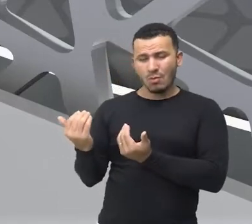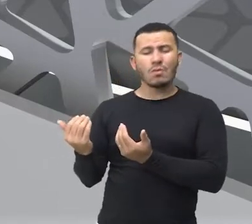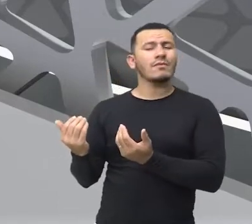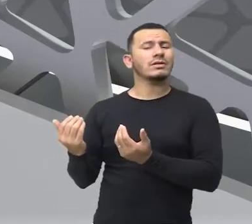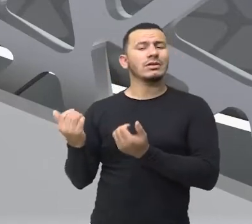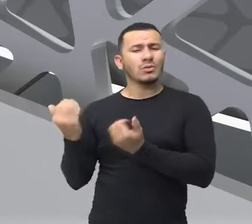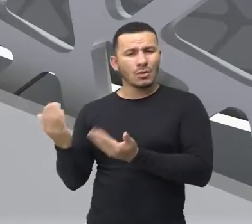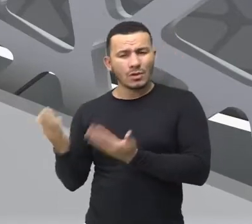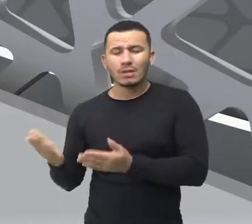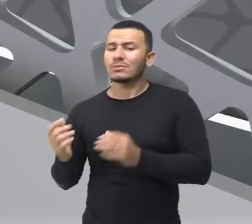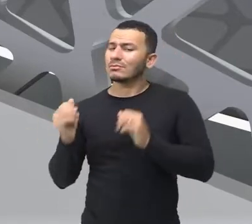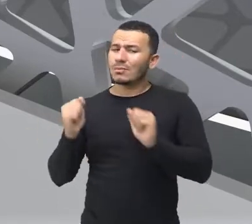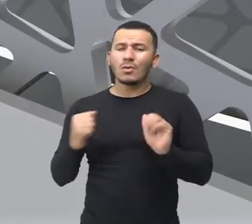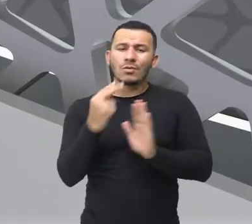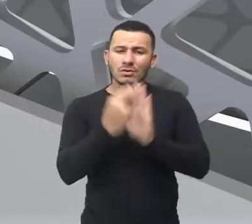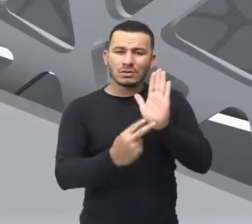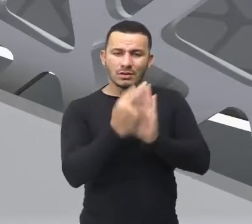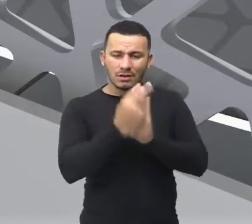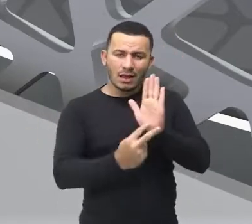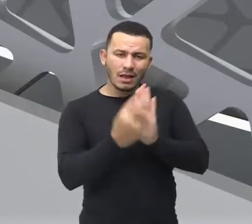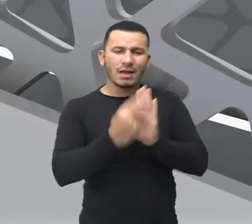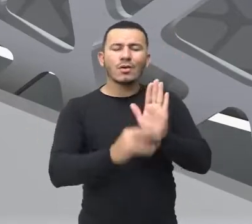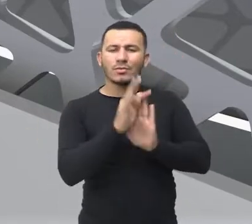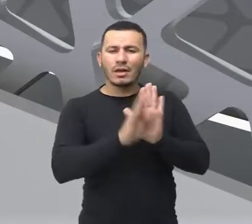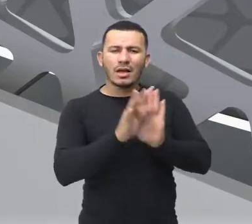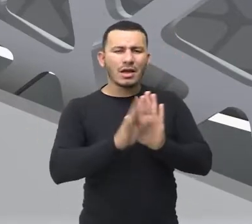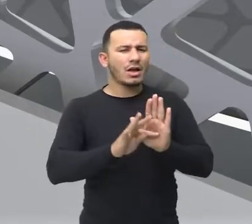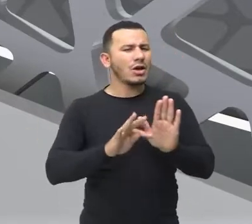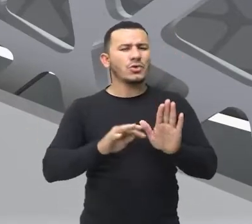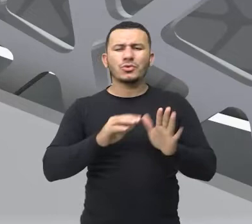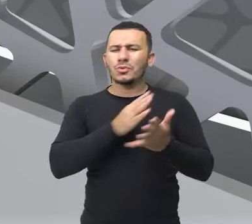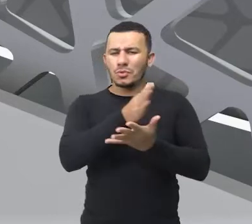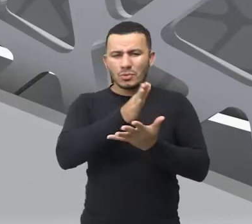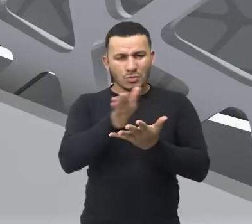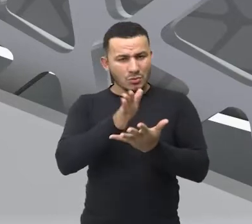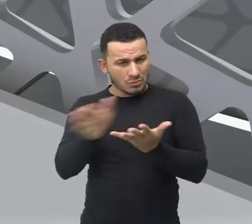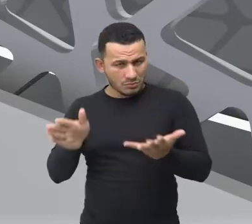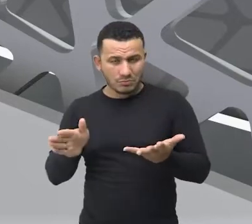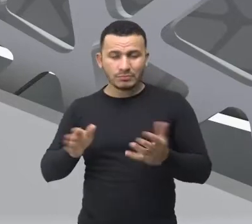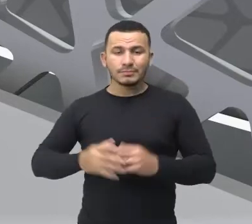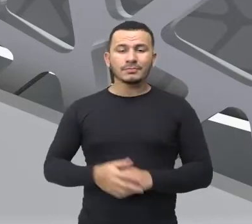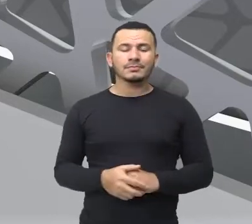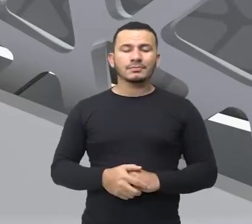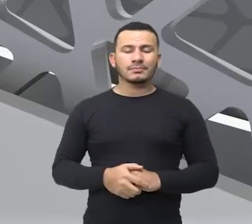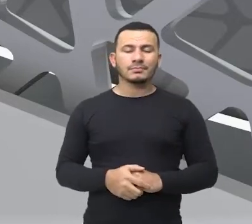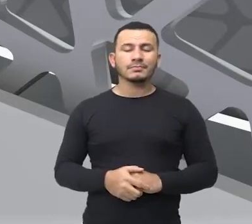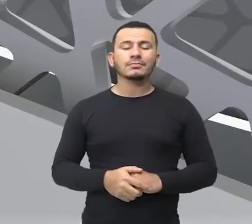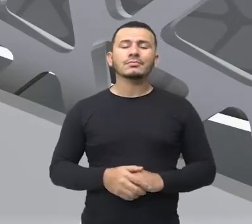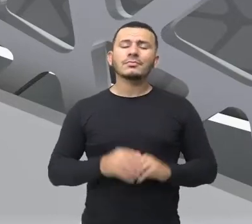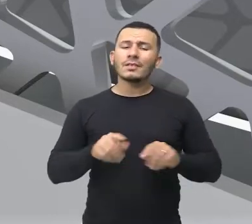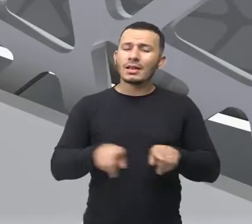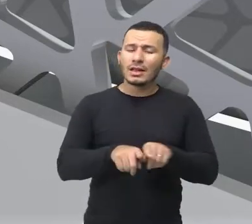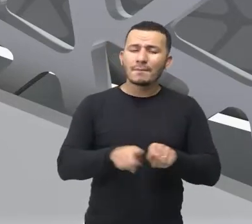também podem ler essas notícias de vários campos também, desde de um campo mais acadêmico,